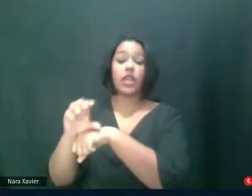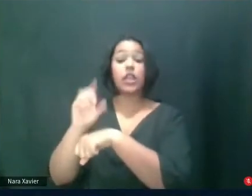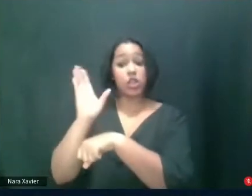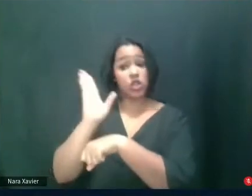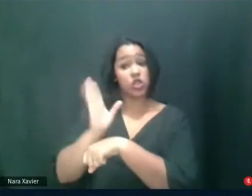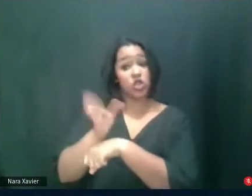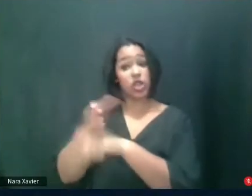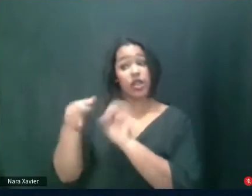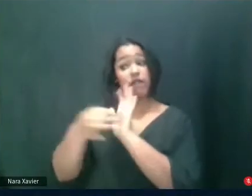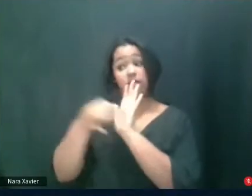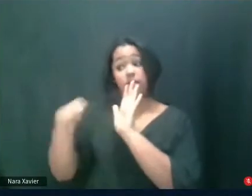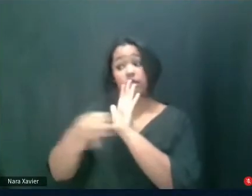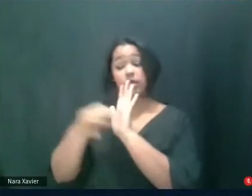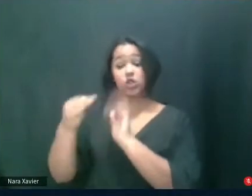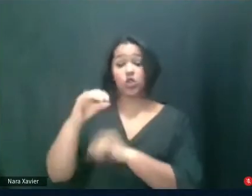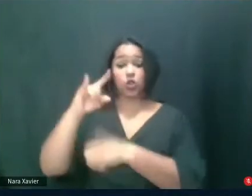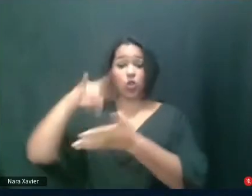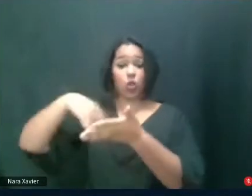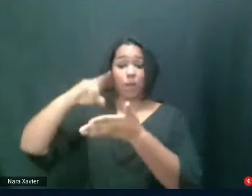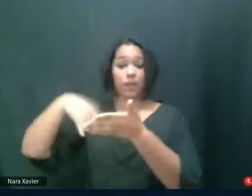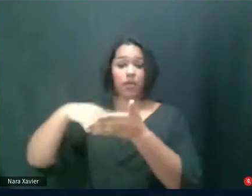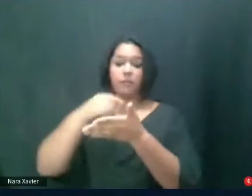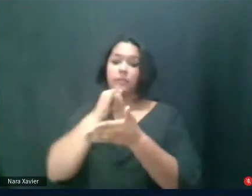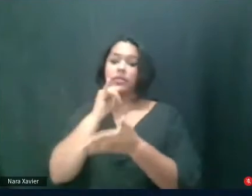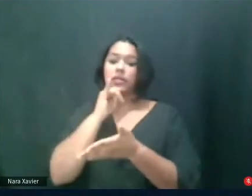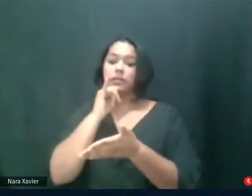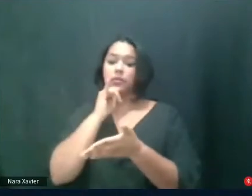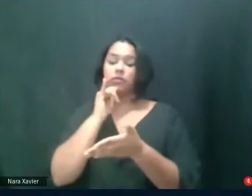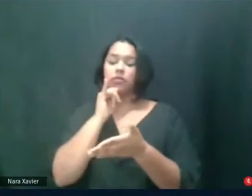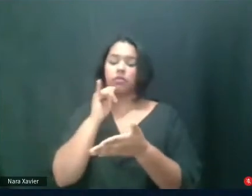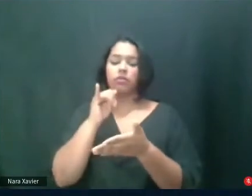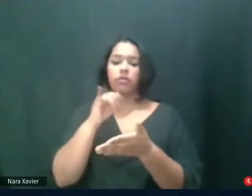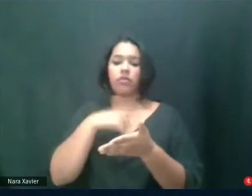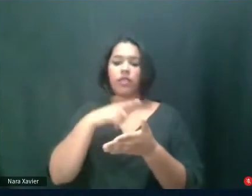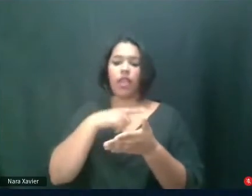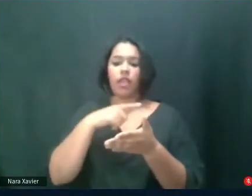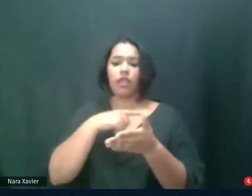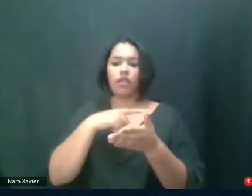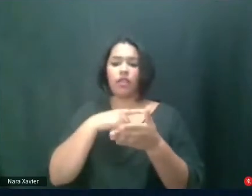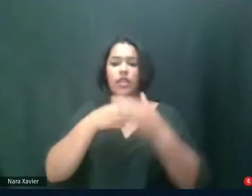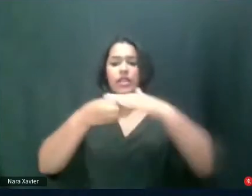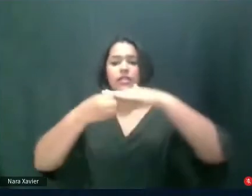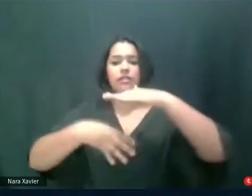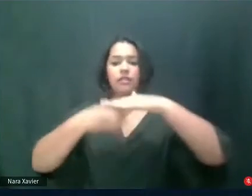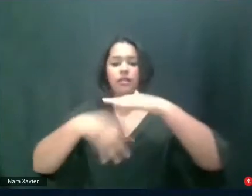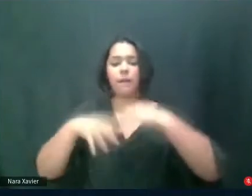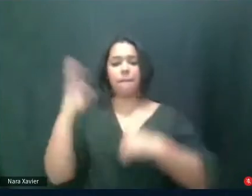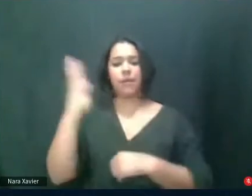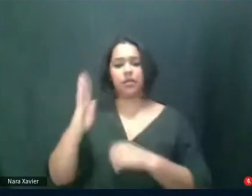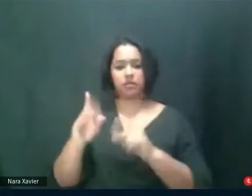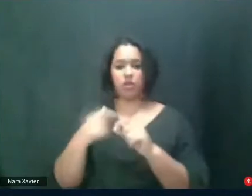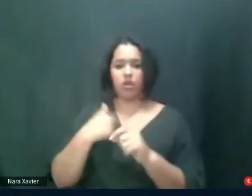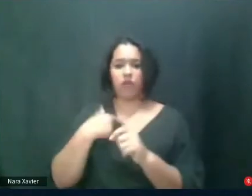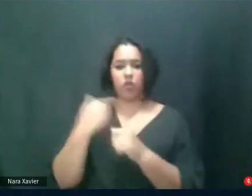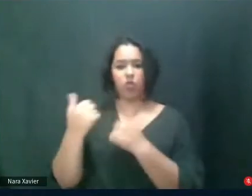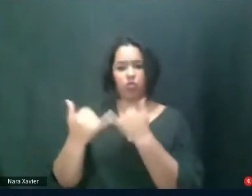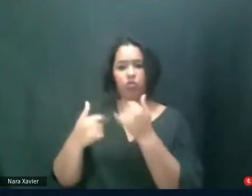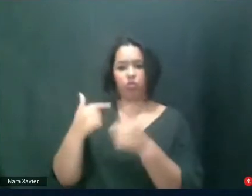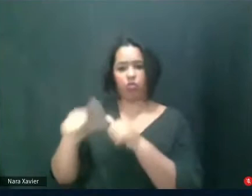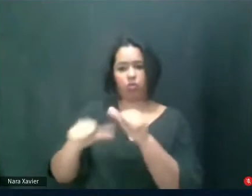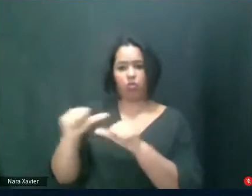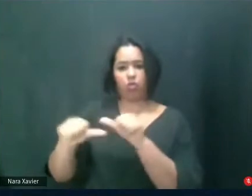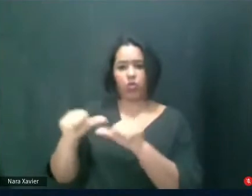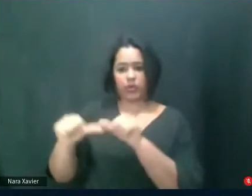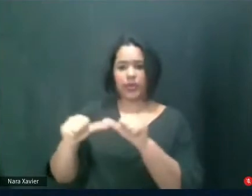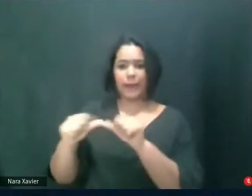Citei, mas foi aquele que o Carlos falou que aparece como Brasil, então ele está um pouco confuso, eu vou resolver essa questão da referência do documento, mas